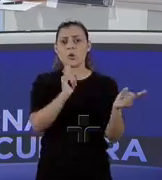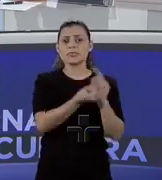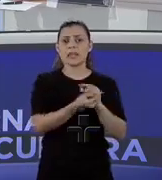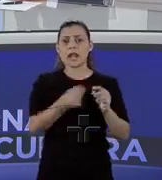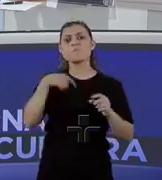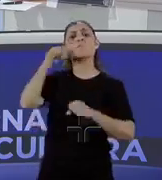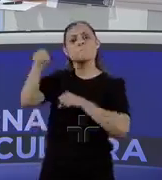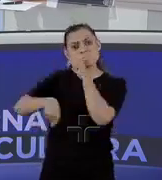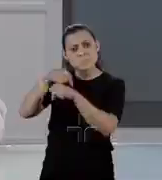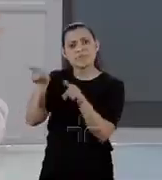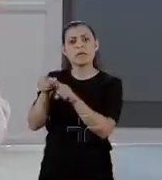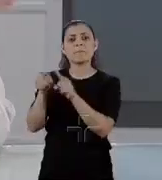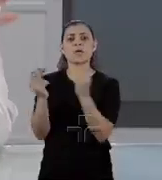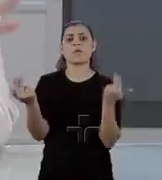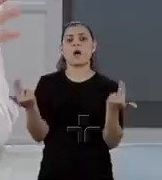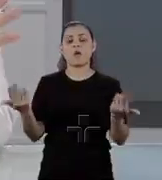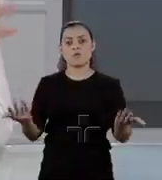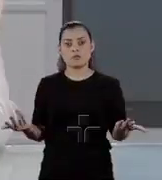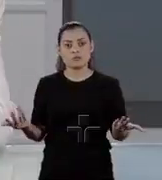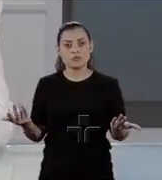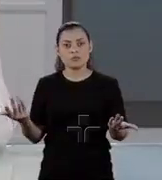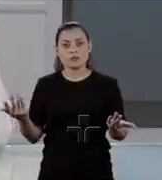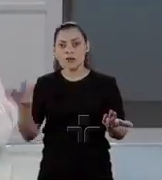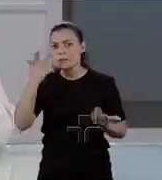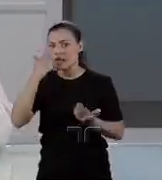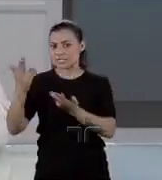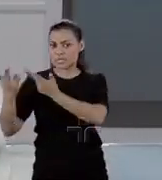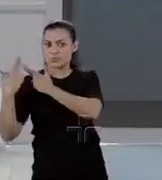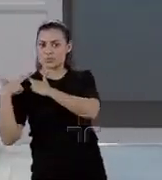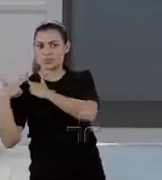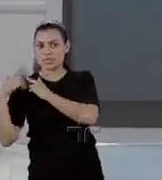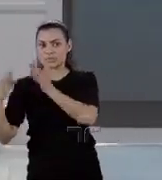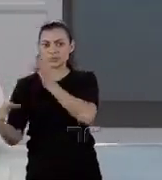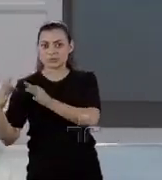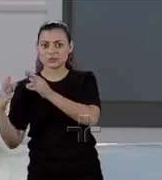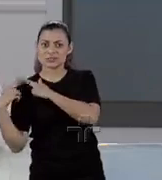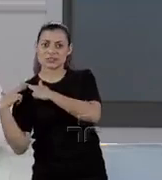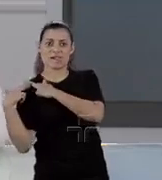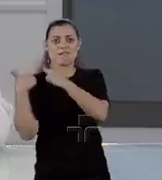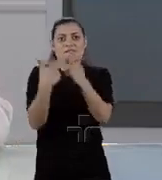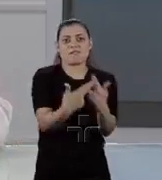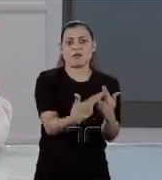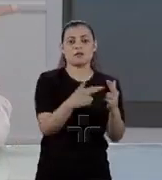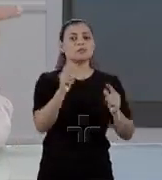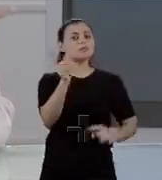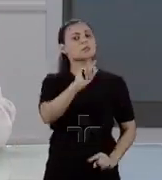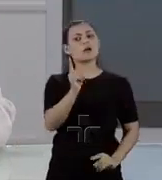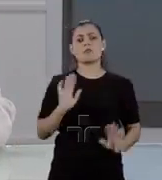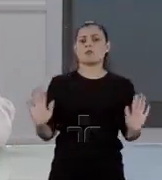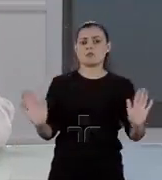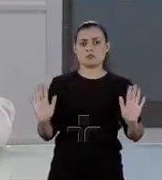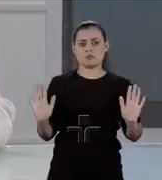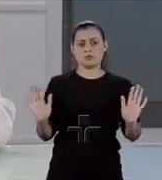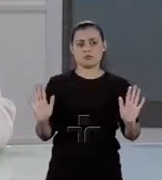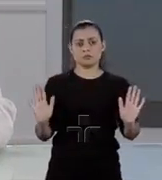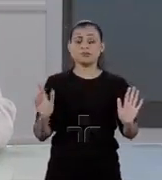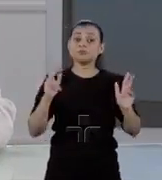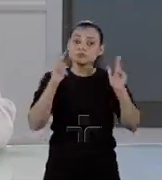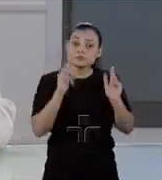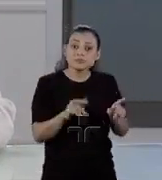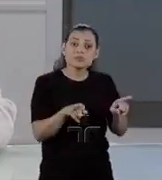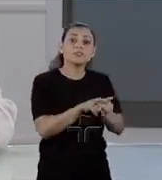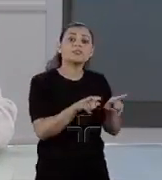aí é diferente, né? Ele está passando a conta da responsabilidade da justiça para a mulher. Né? Agora, no caso da corrupção, da